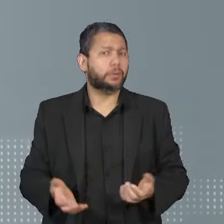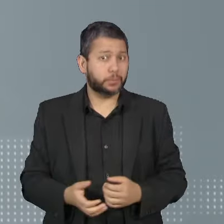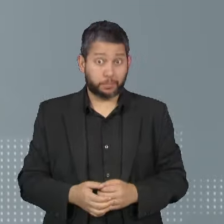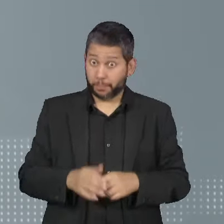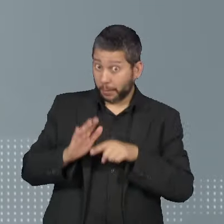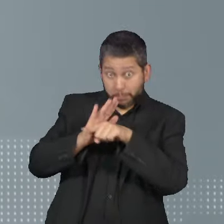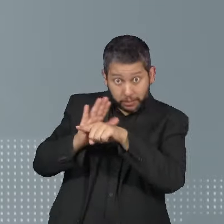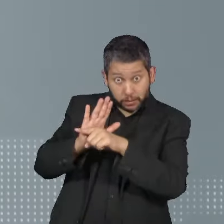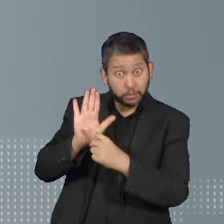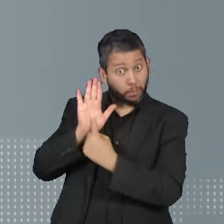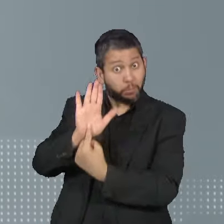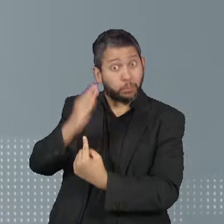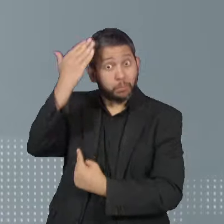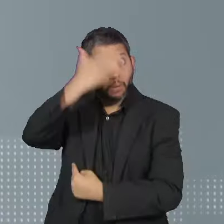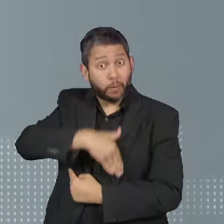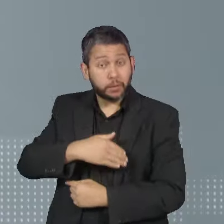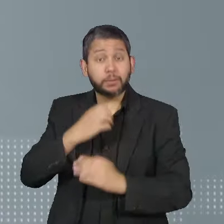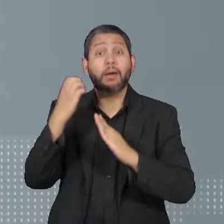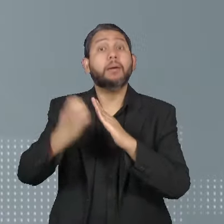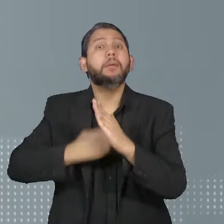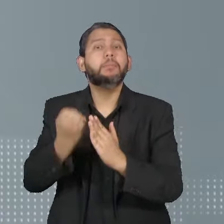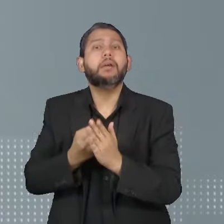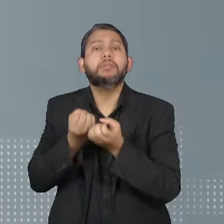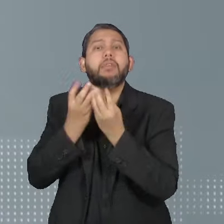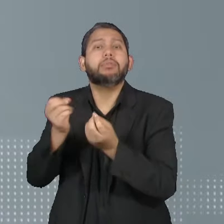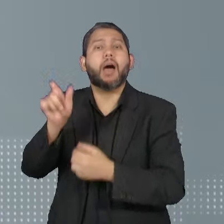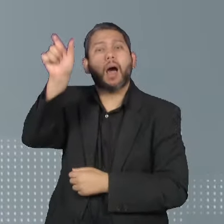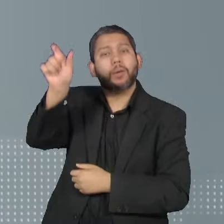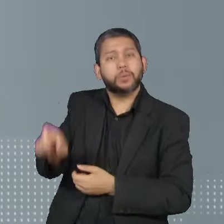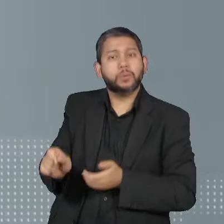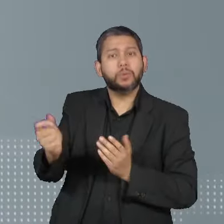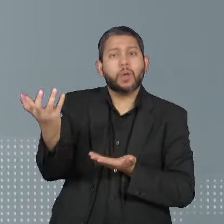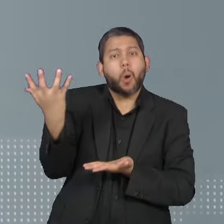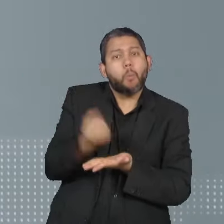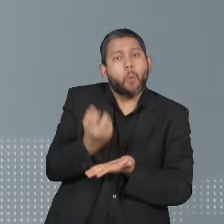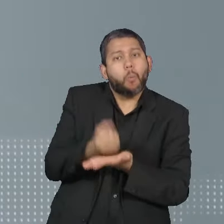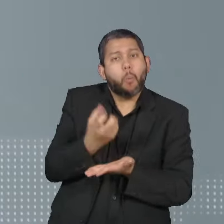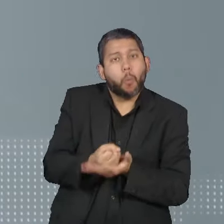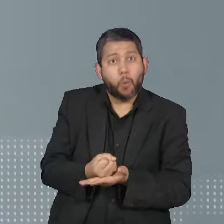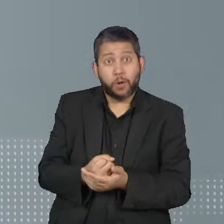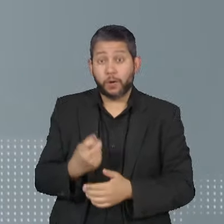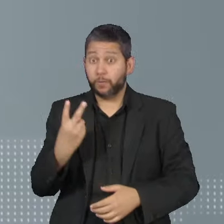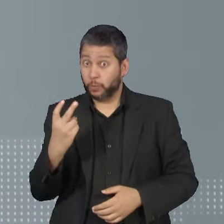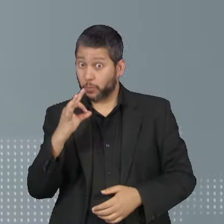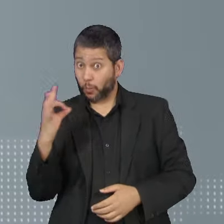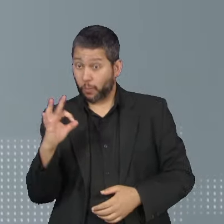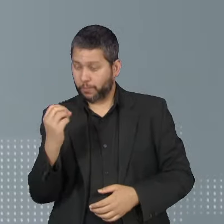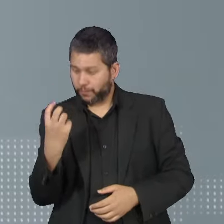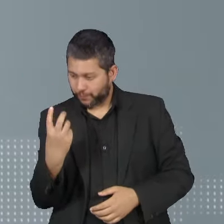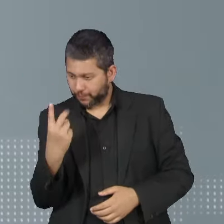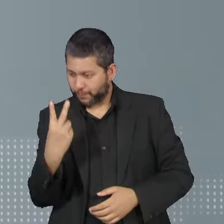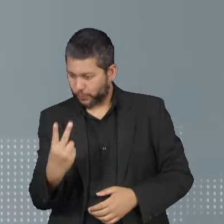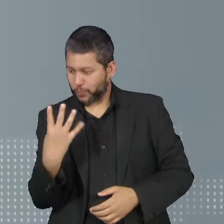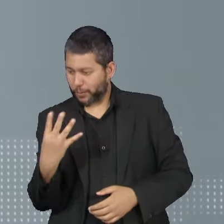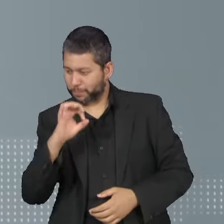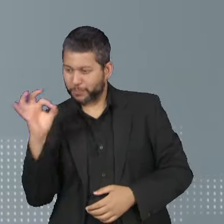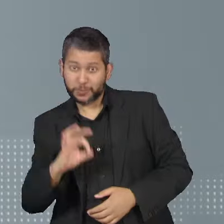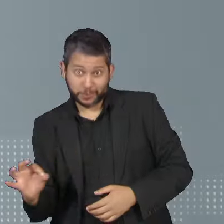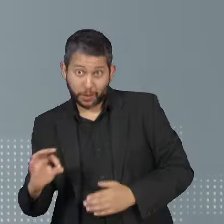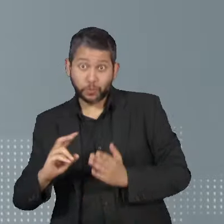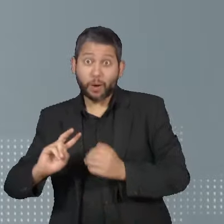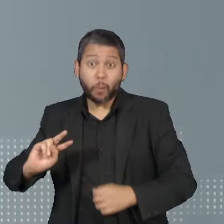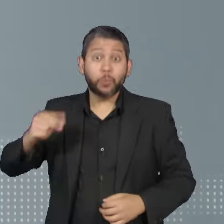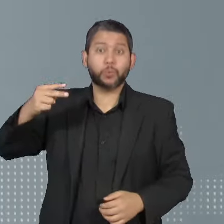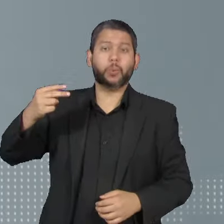o número de empresas que armazenam esses dados cresceu de 24% em 2021 para